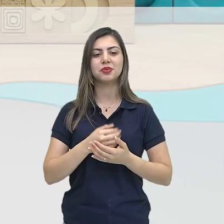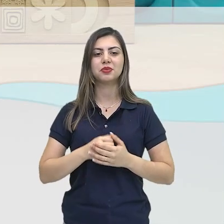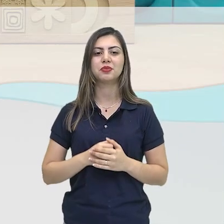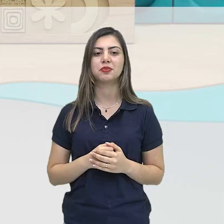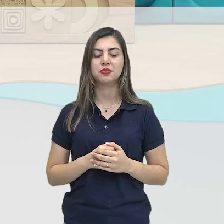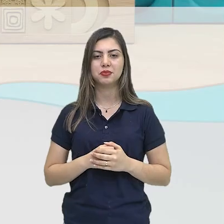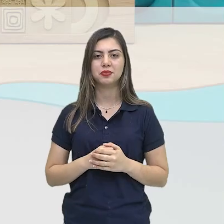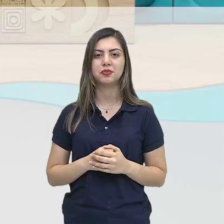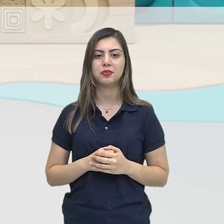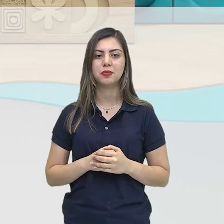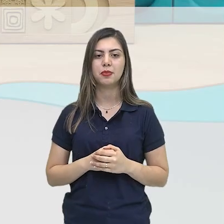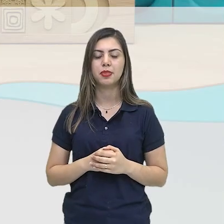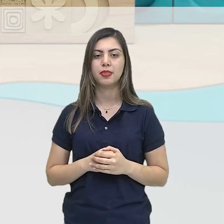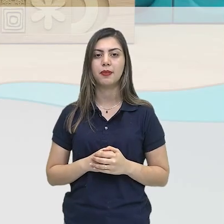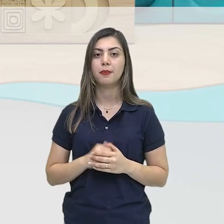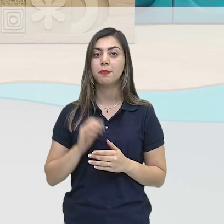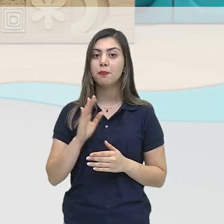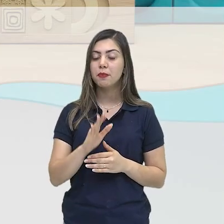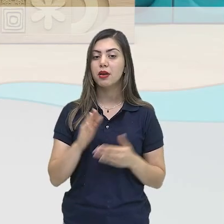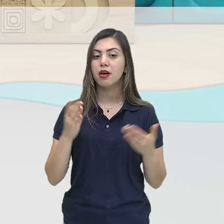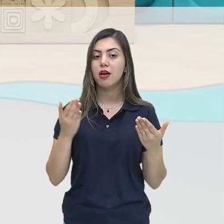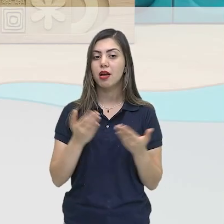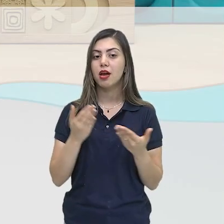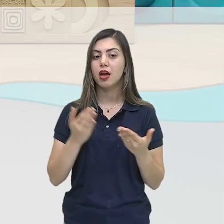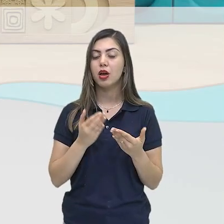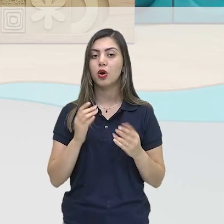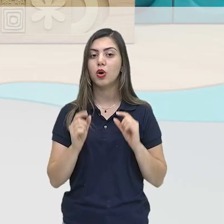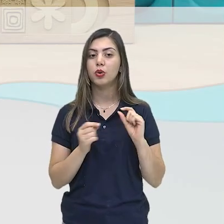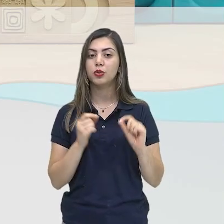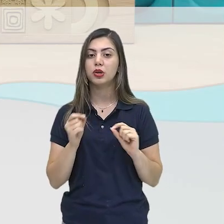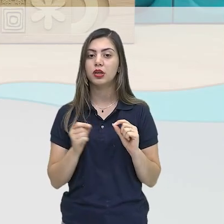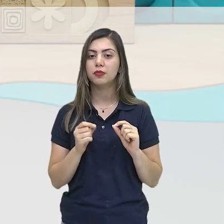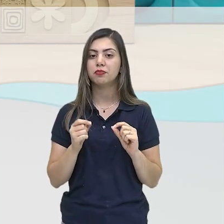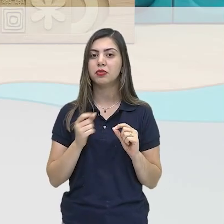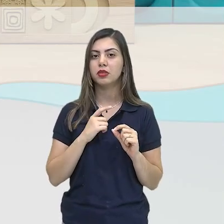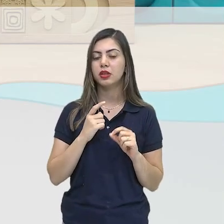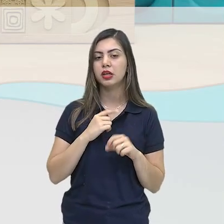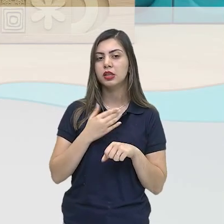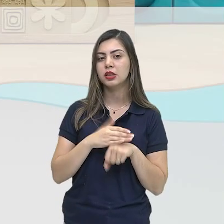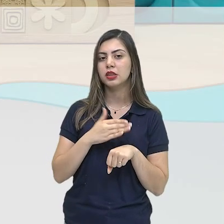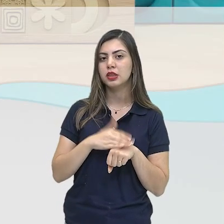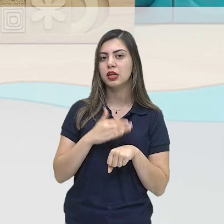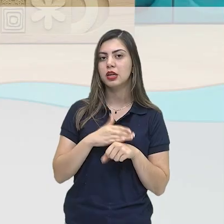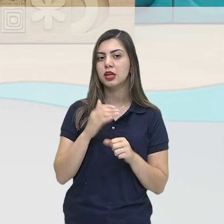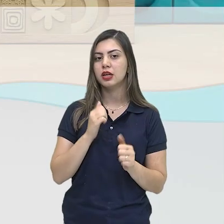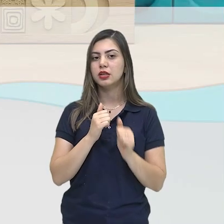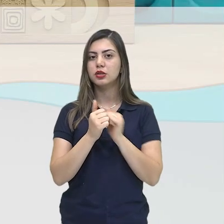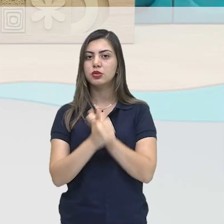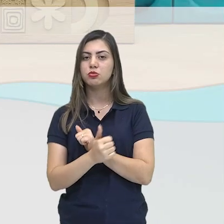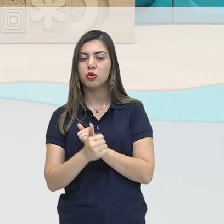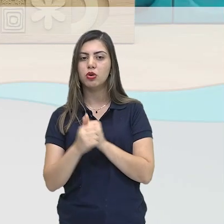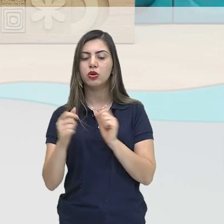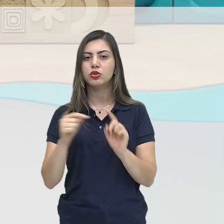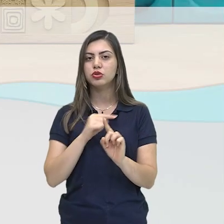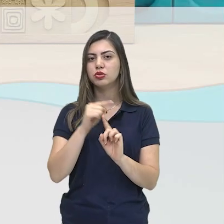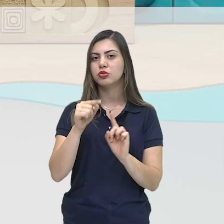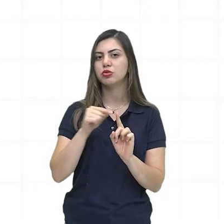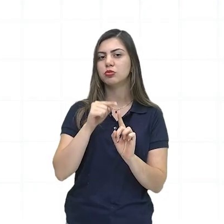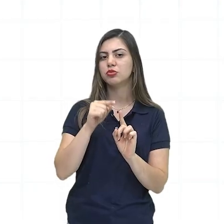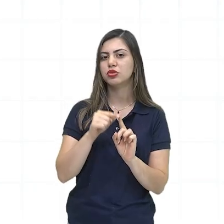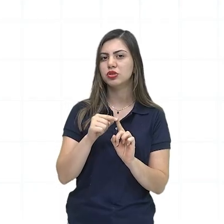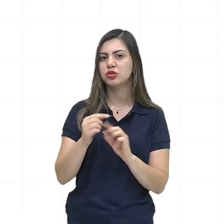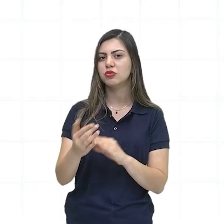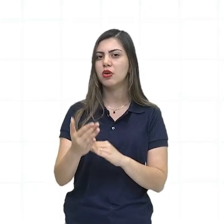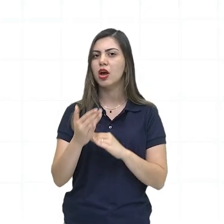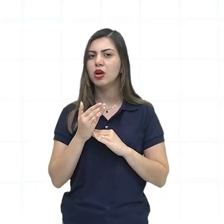viu? Agora eu quero apresentar para vocês benefício de se praticar os esportes de precisão. Vamos